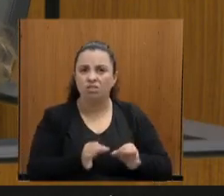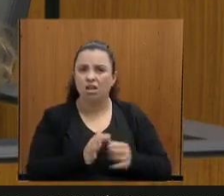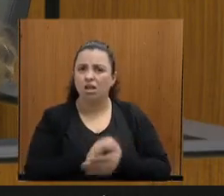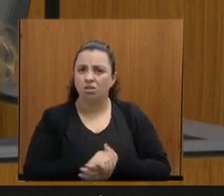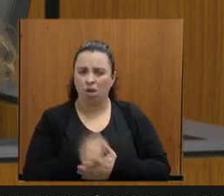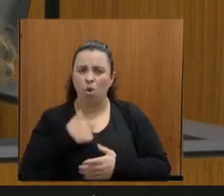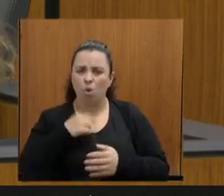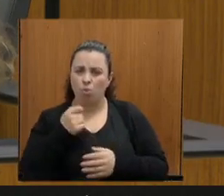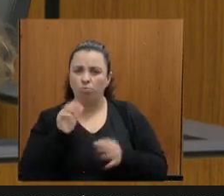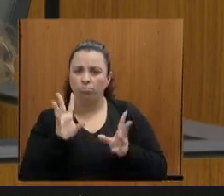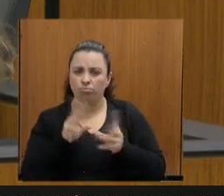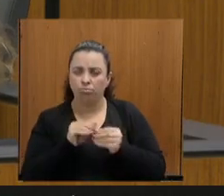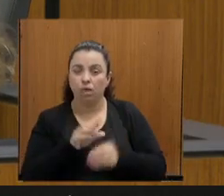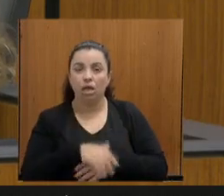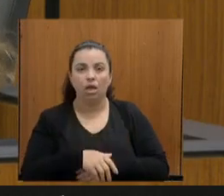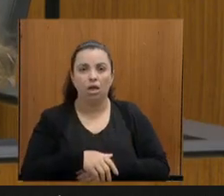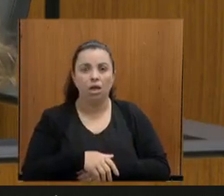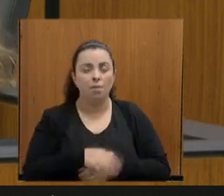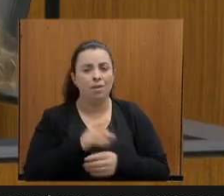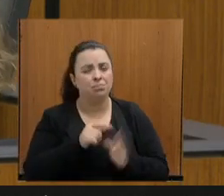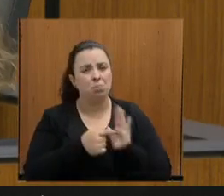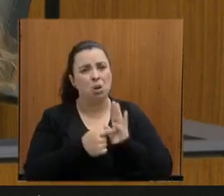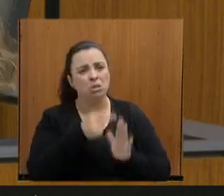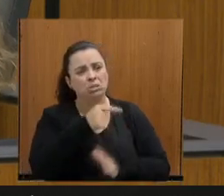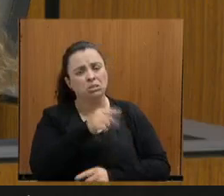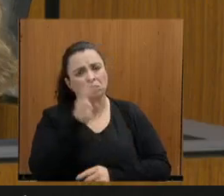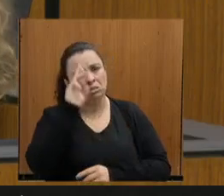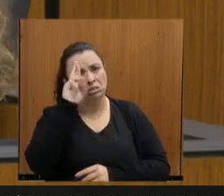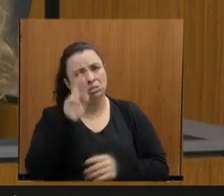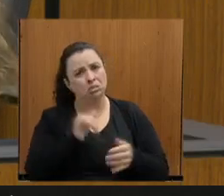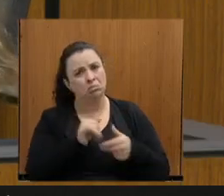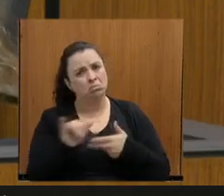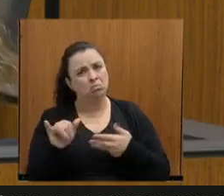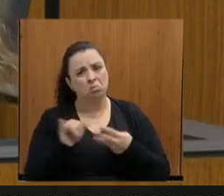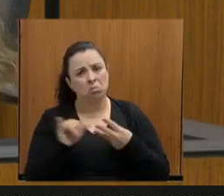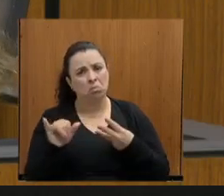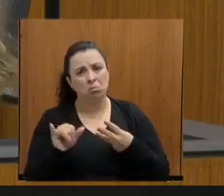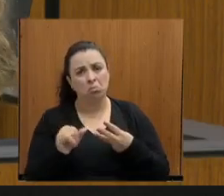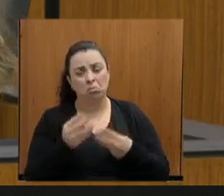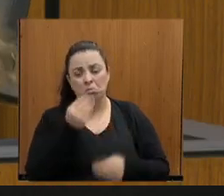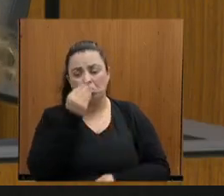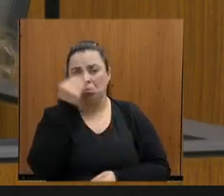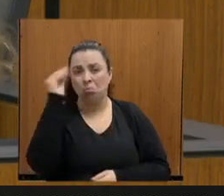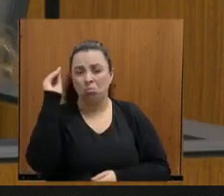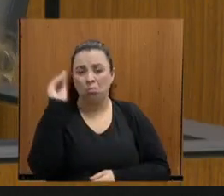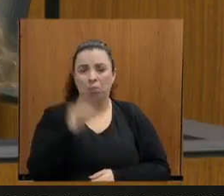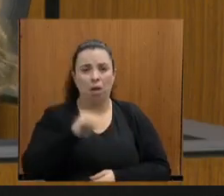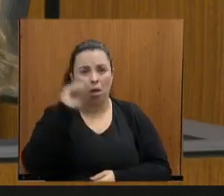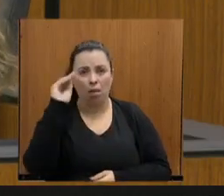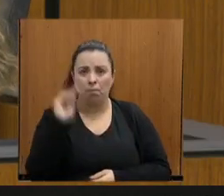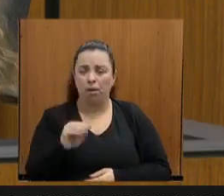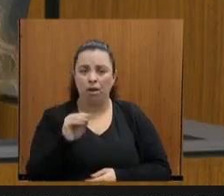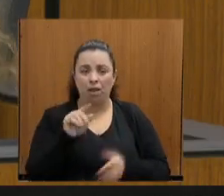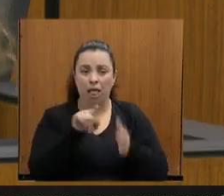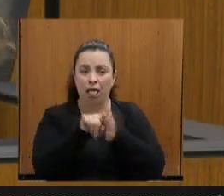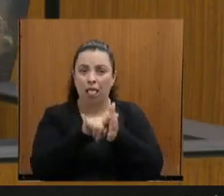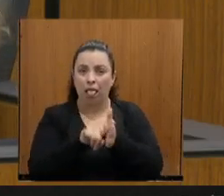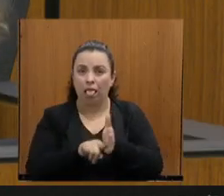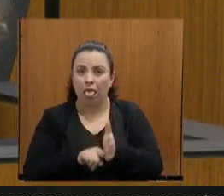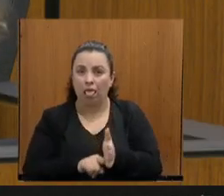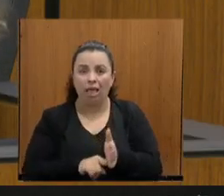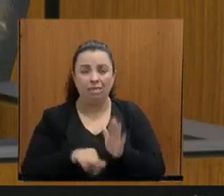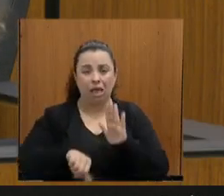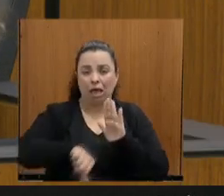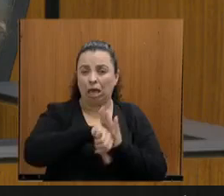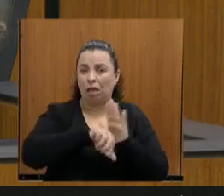demonstra como que é a direção da Cemig não levou a sério a série de irregularidades foram investigadas